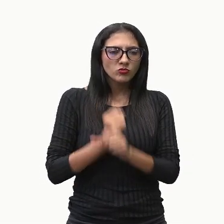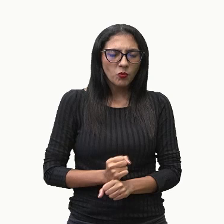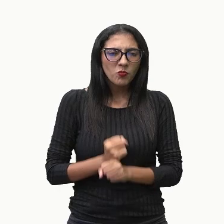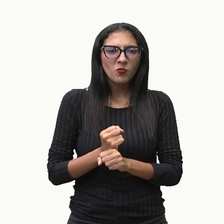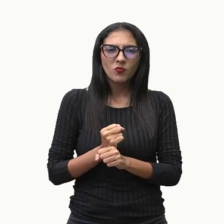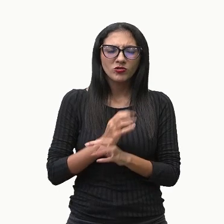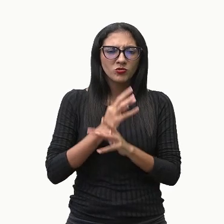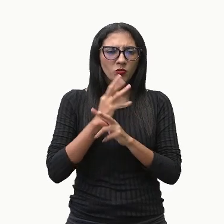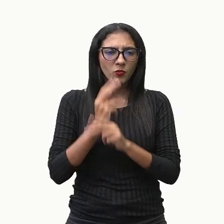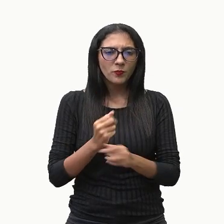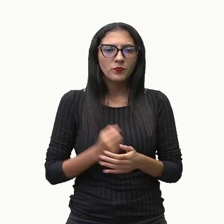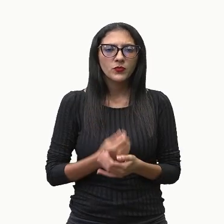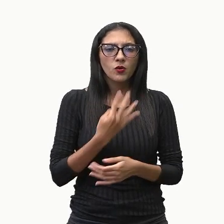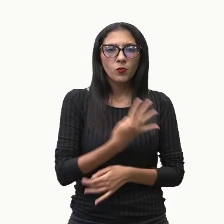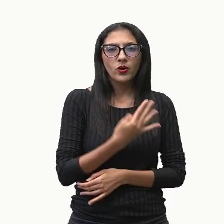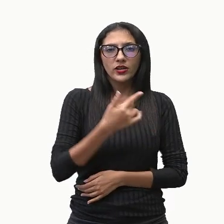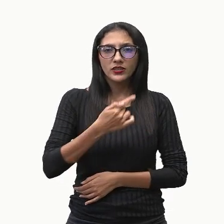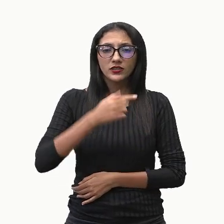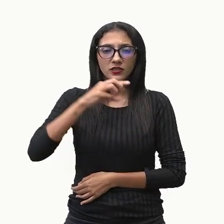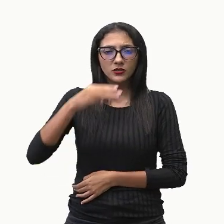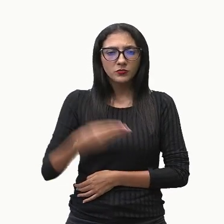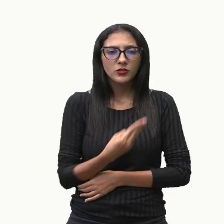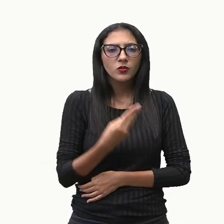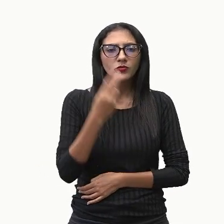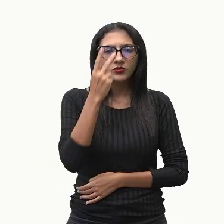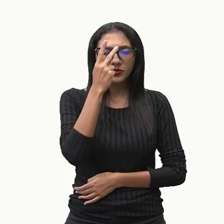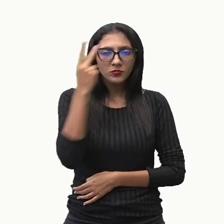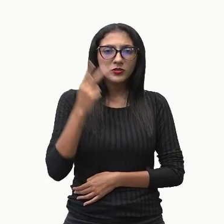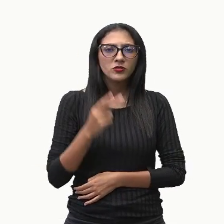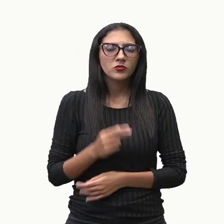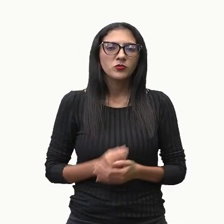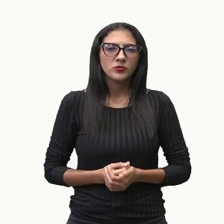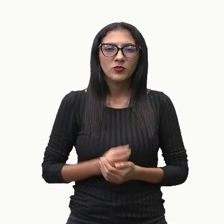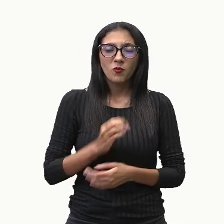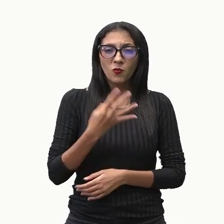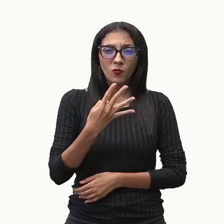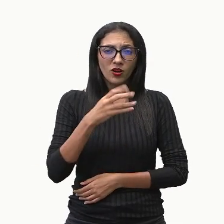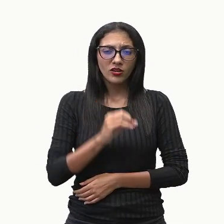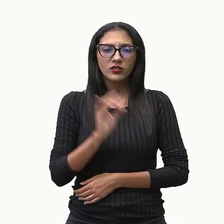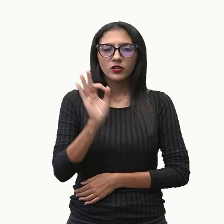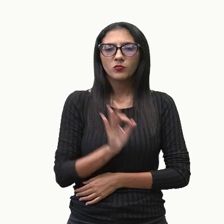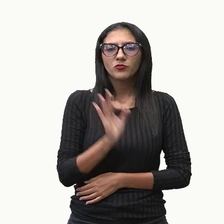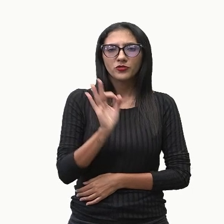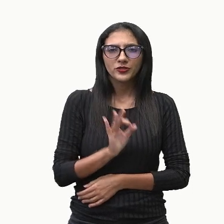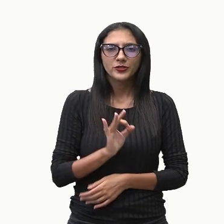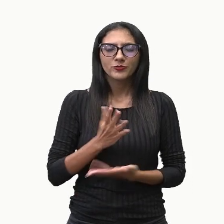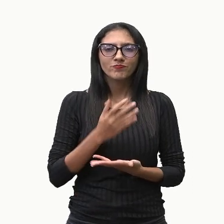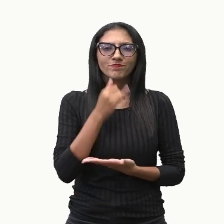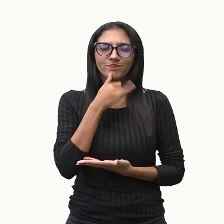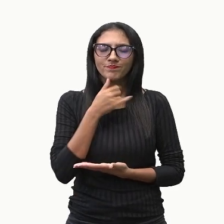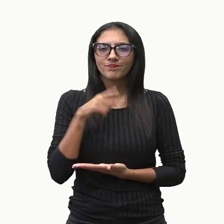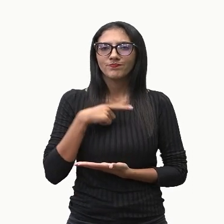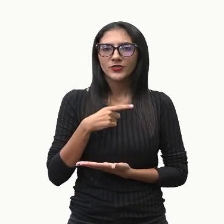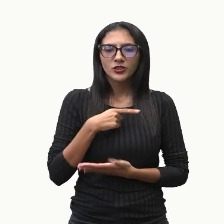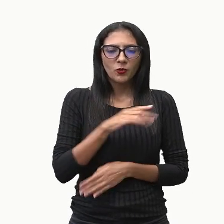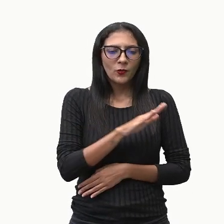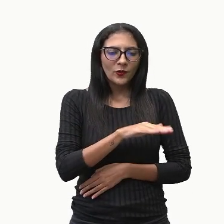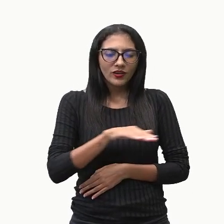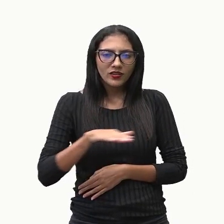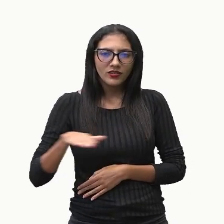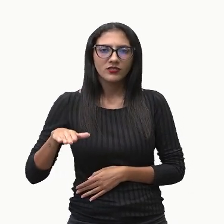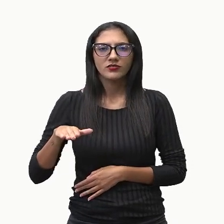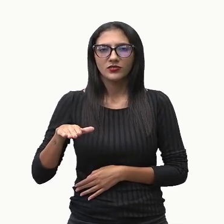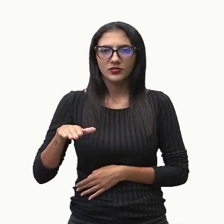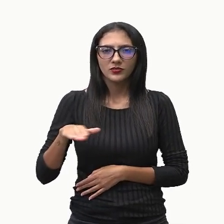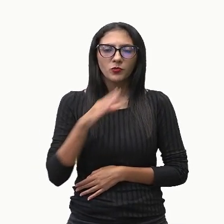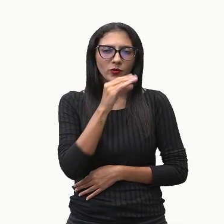total, 47 milhões dos refugiados, ou seja, 40%, infelizmente, são